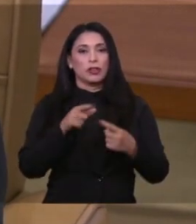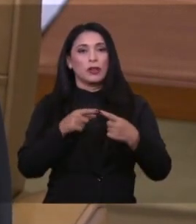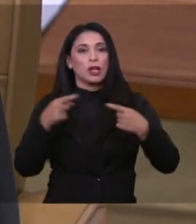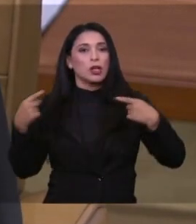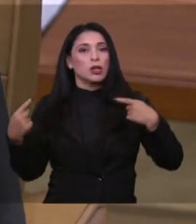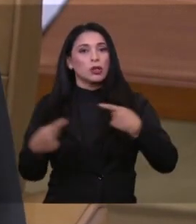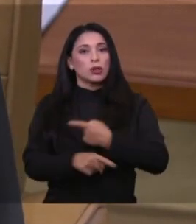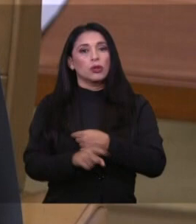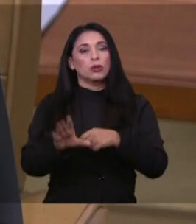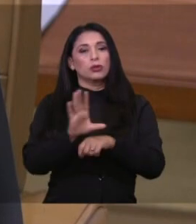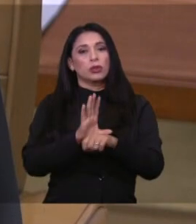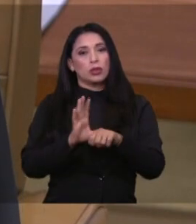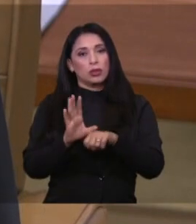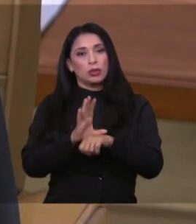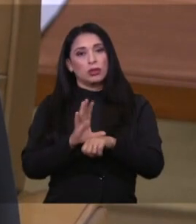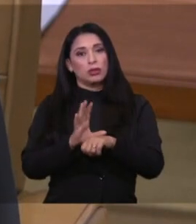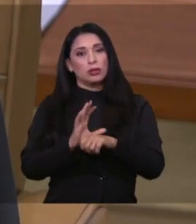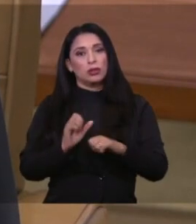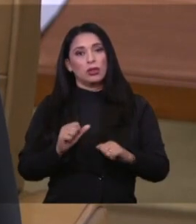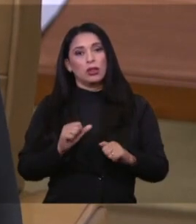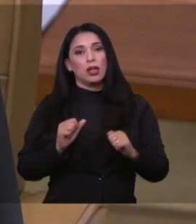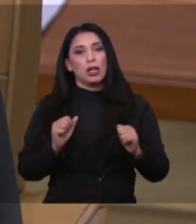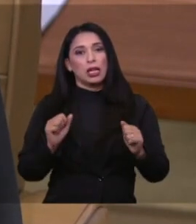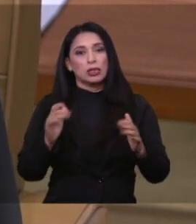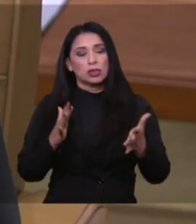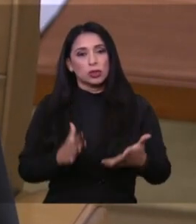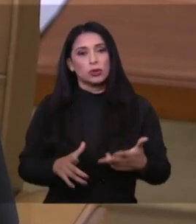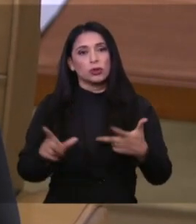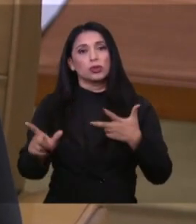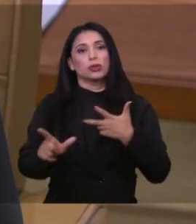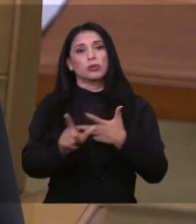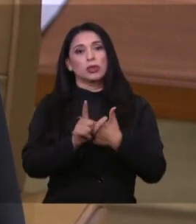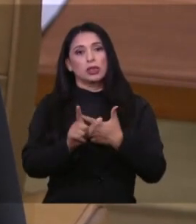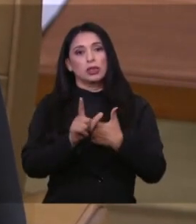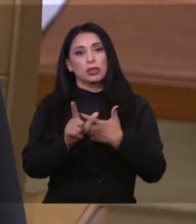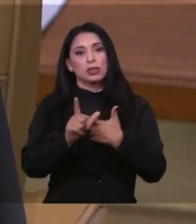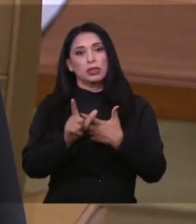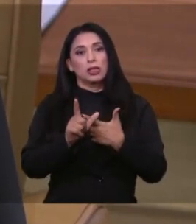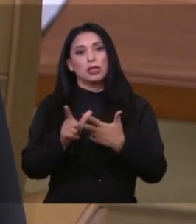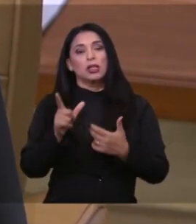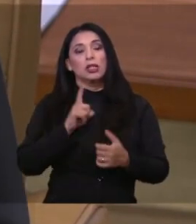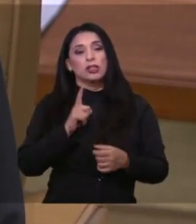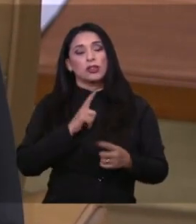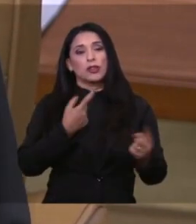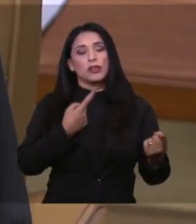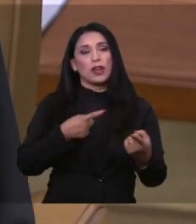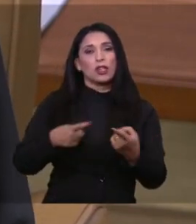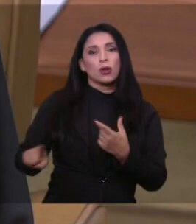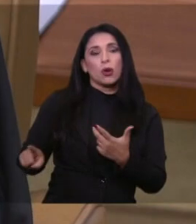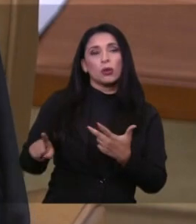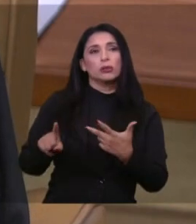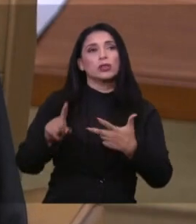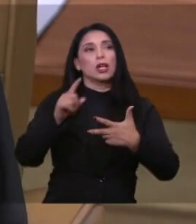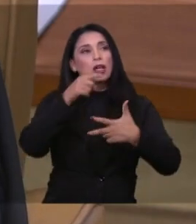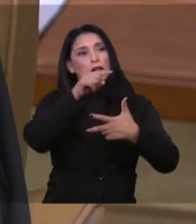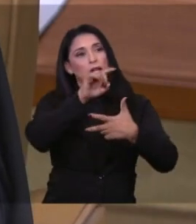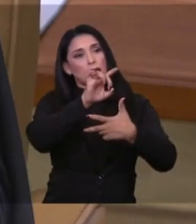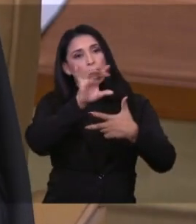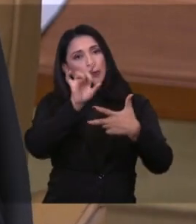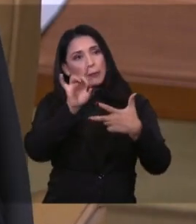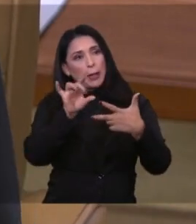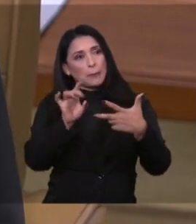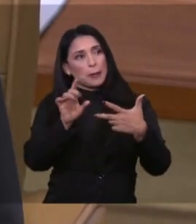Constituição qualquer atitude do Poder Legislativo que vulnere o postulado da separação de poderes